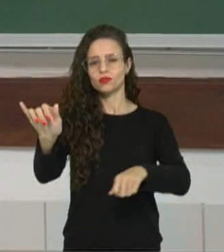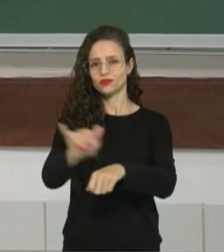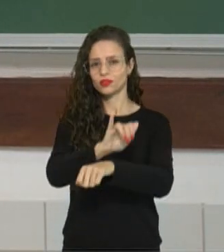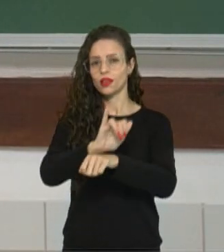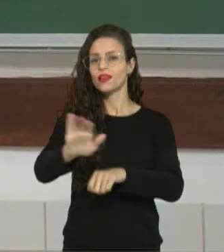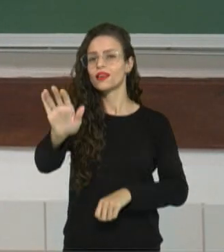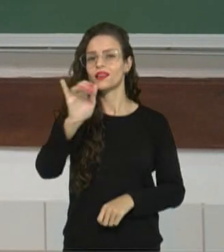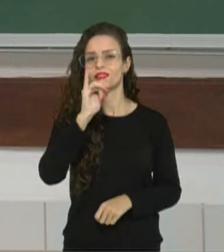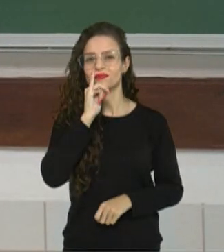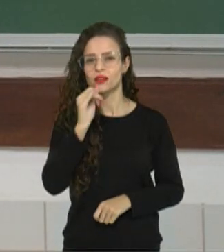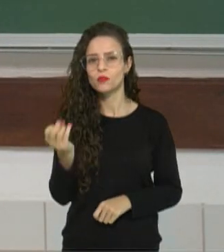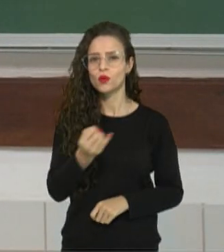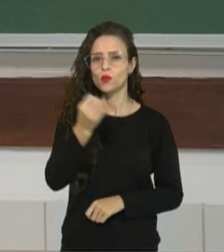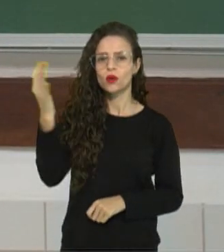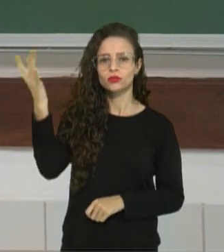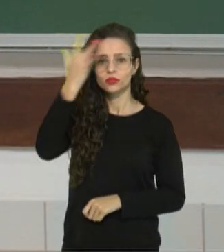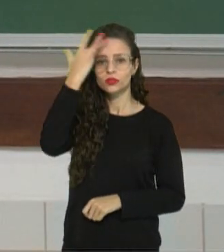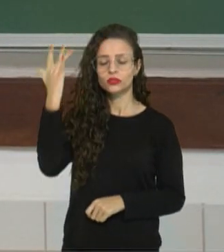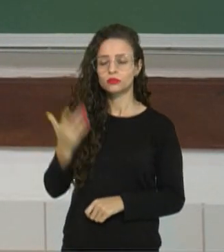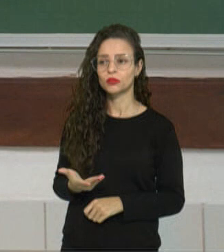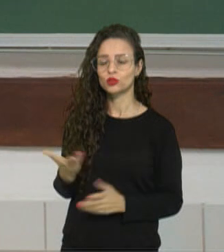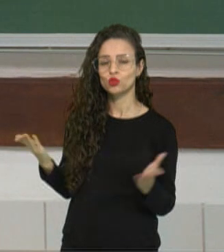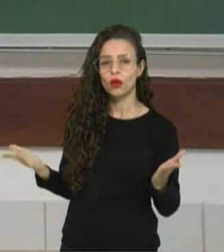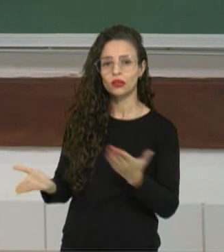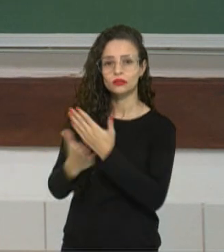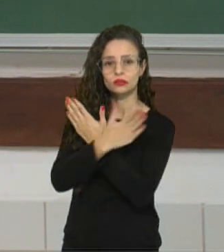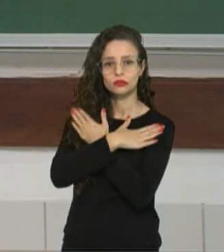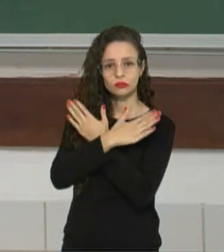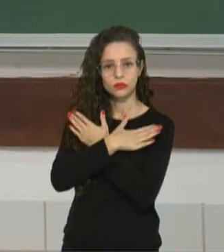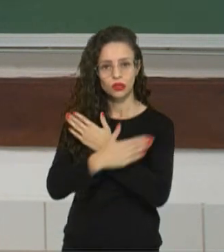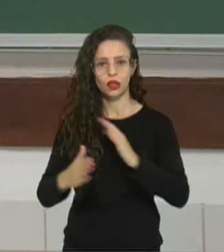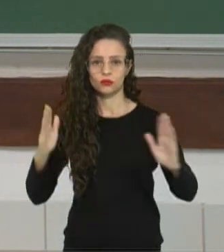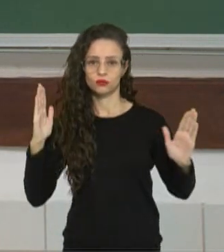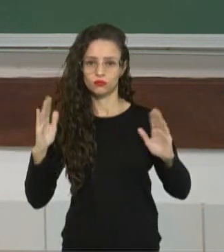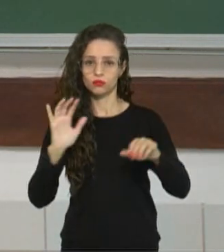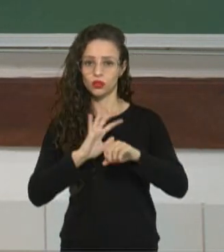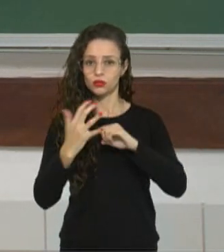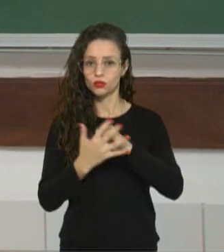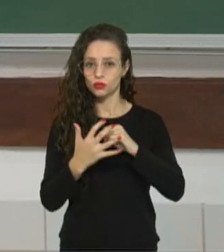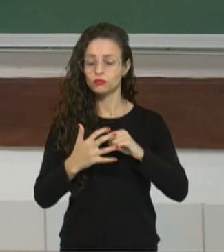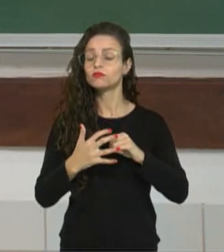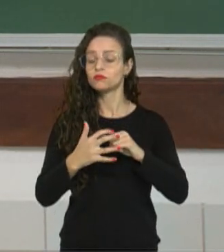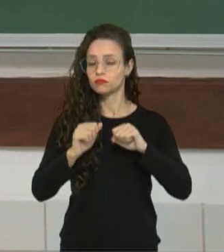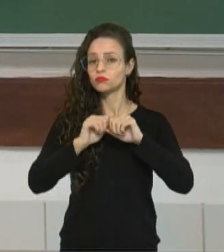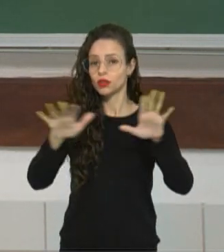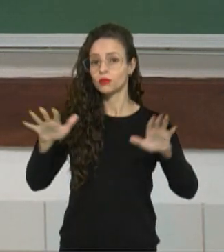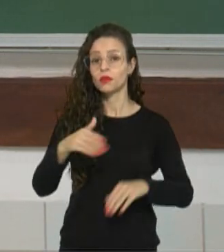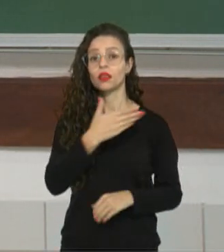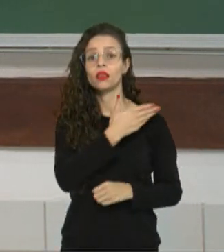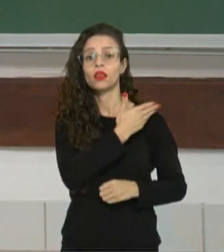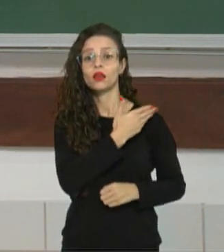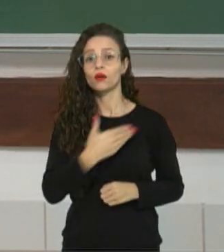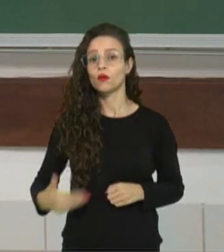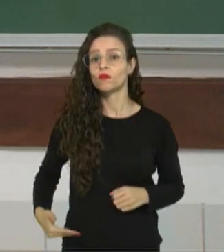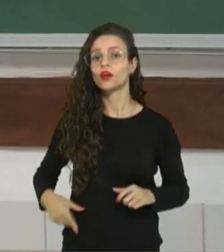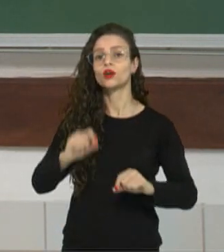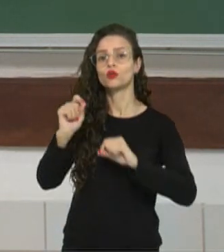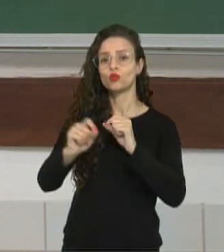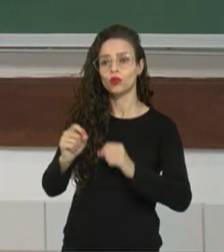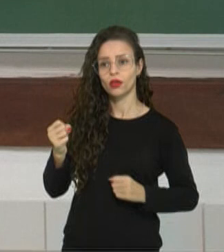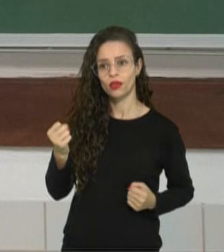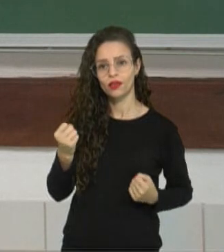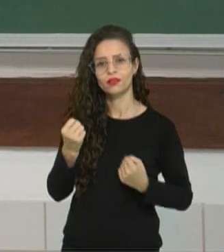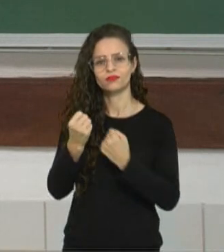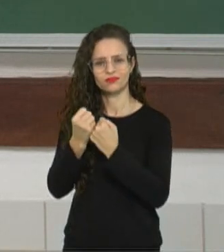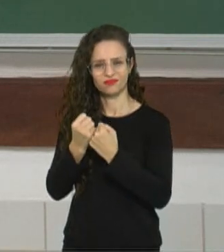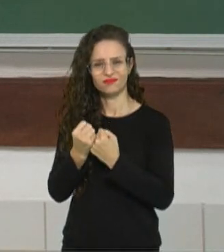por exemplo, que muitas pessoas perderam os seus trabalhos na época da pandemia. O governo agiu no sentido de colocar o auxílio